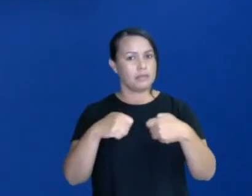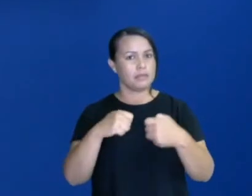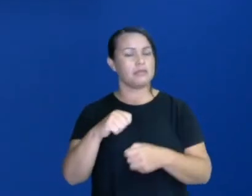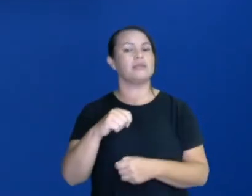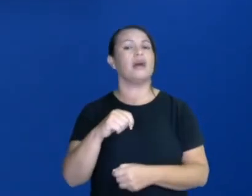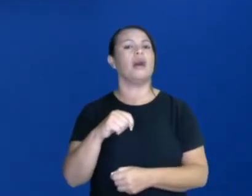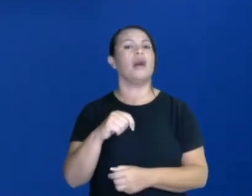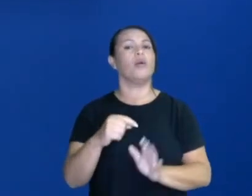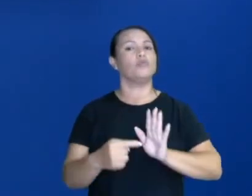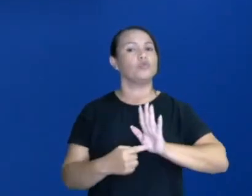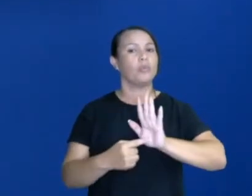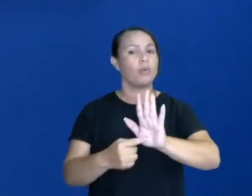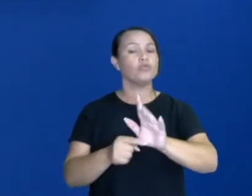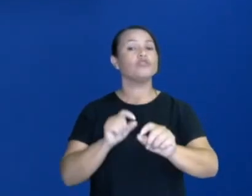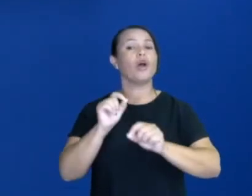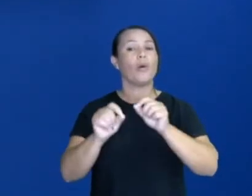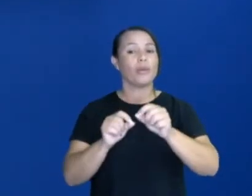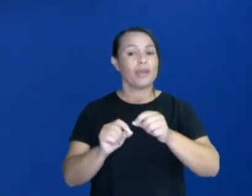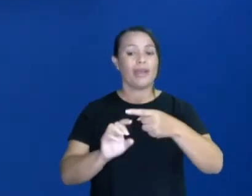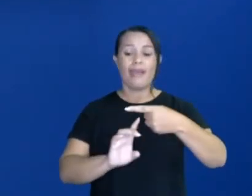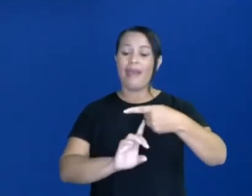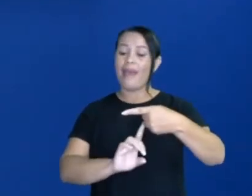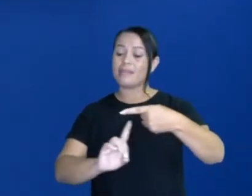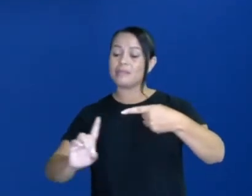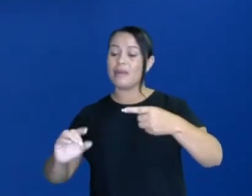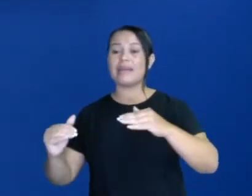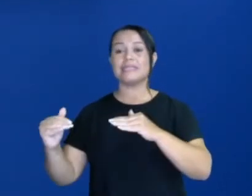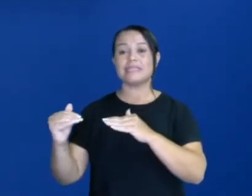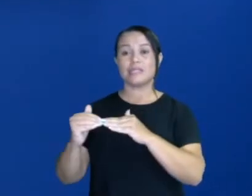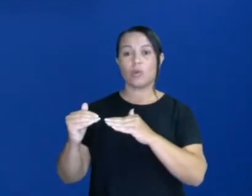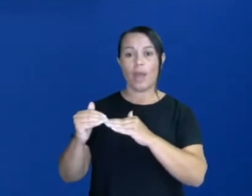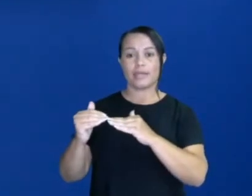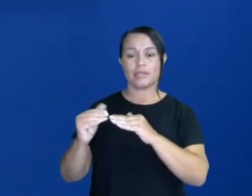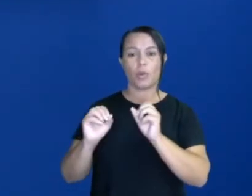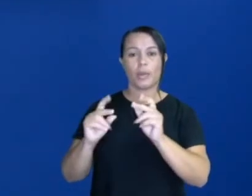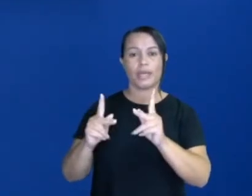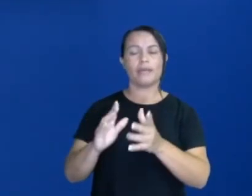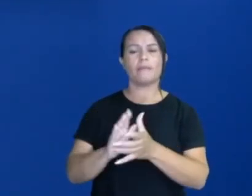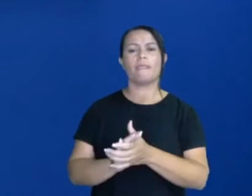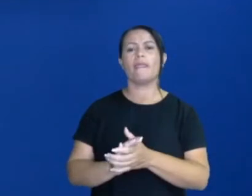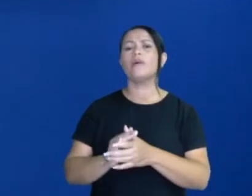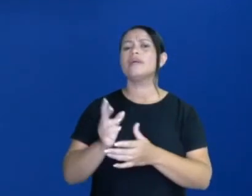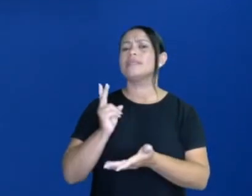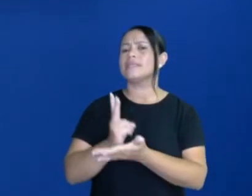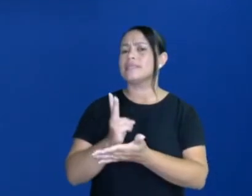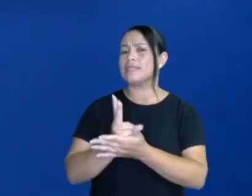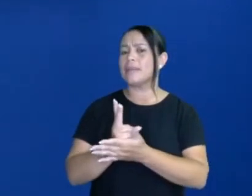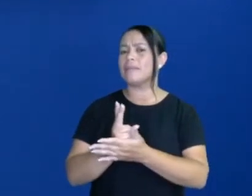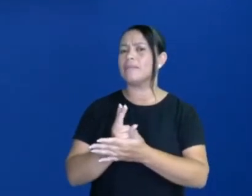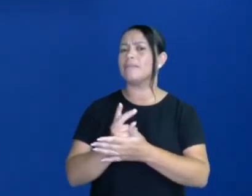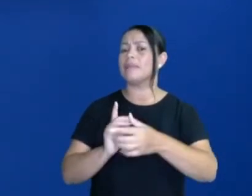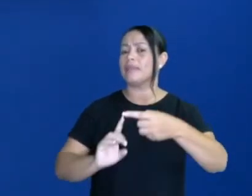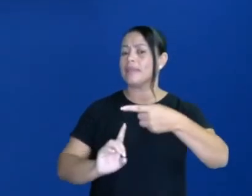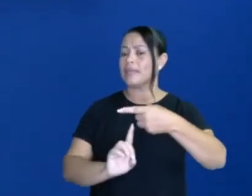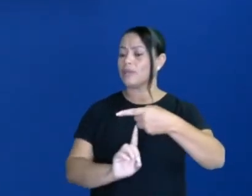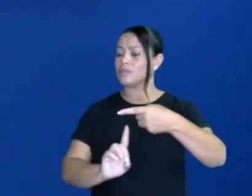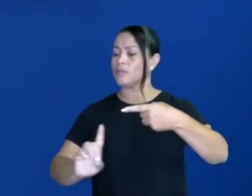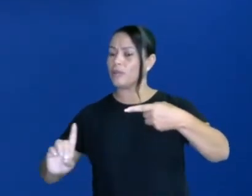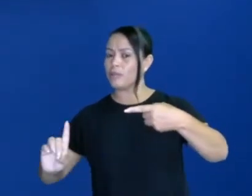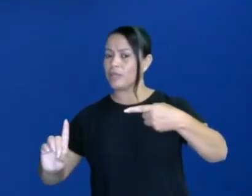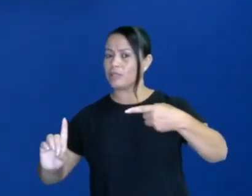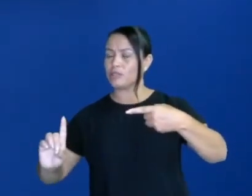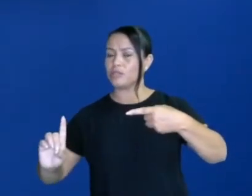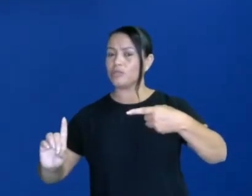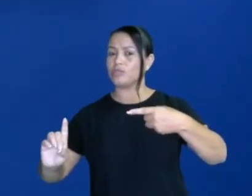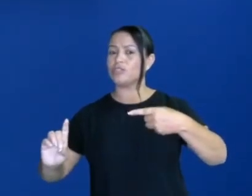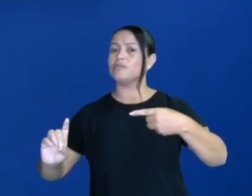deixar as bases iguais. Ok? Então, quando as bases ficarem iguais, ou seja, quando